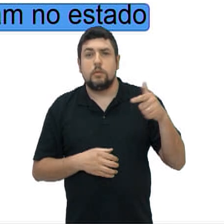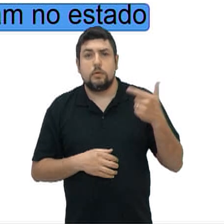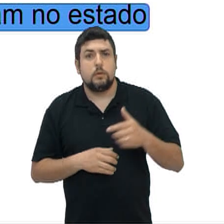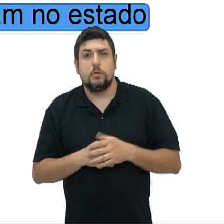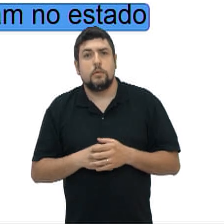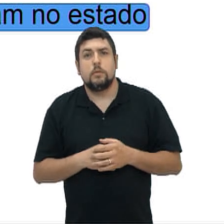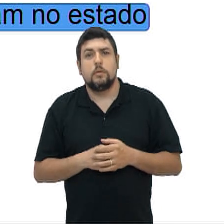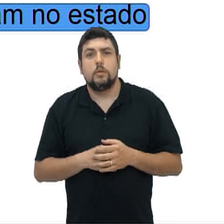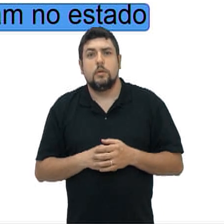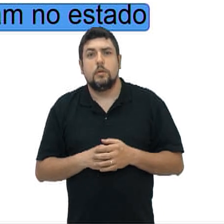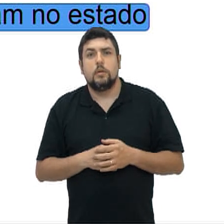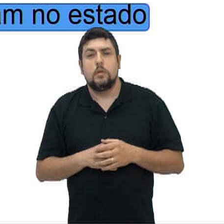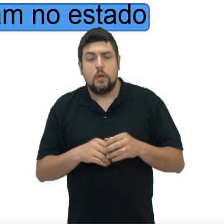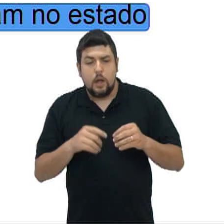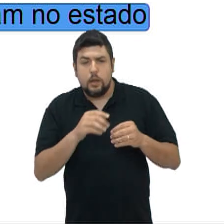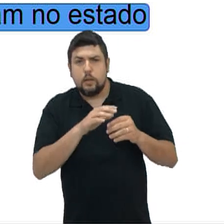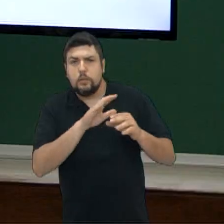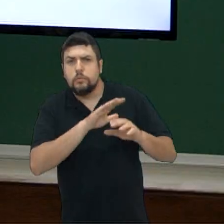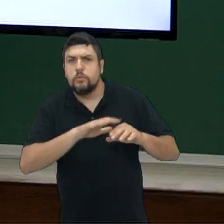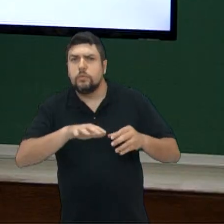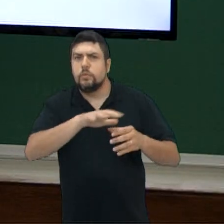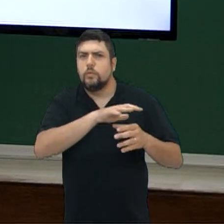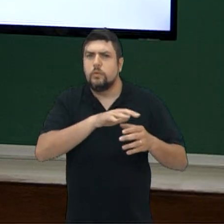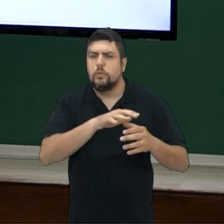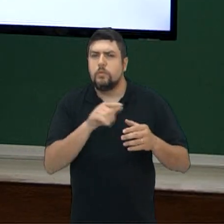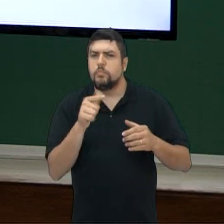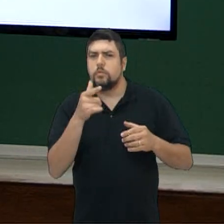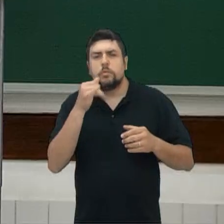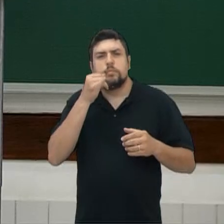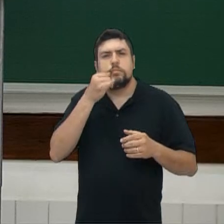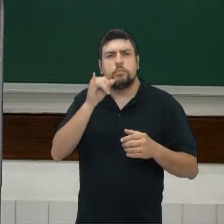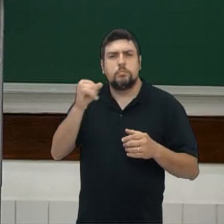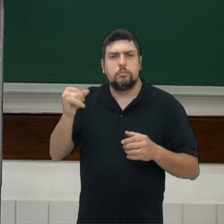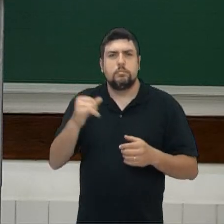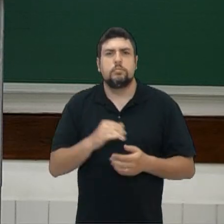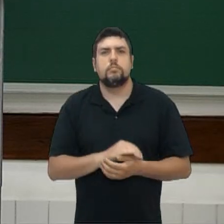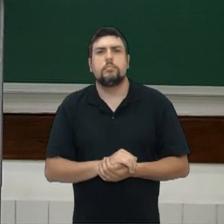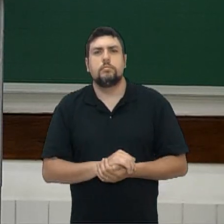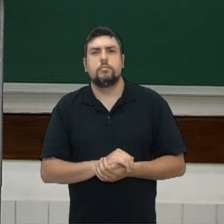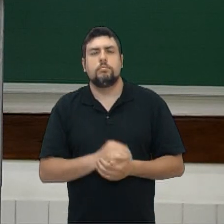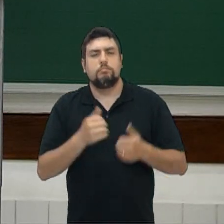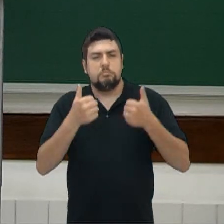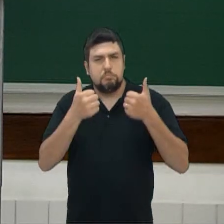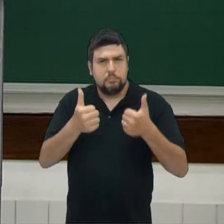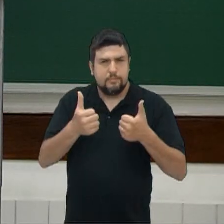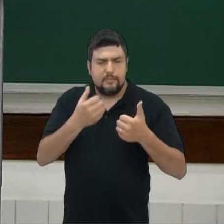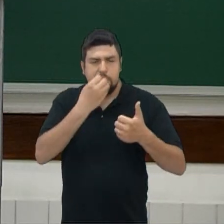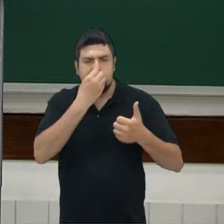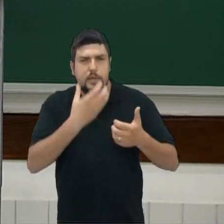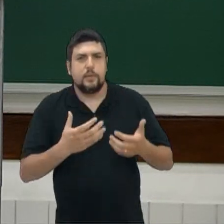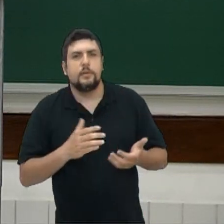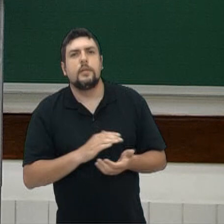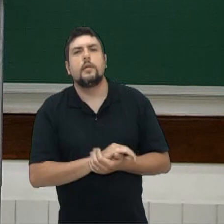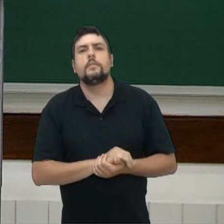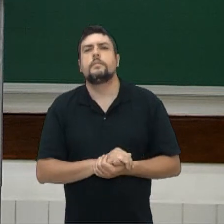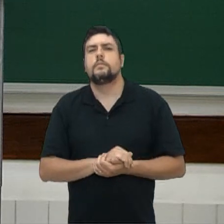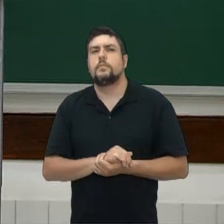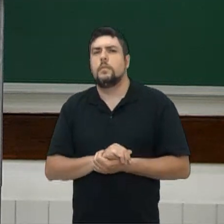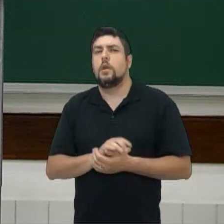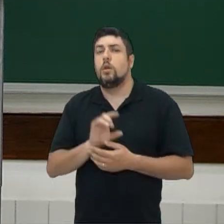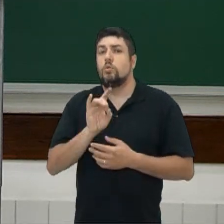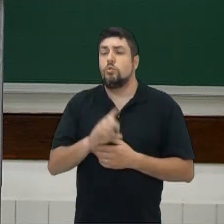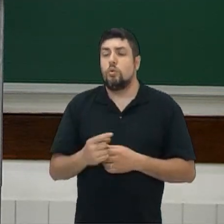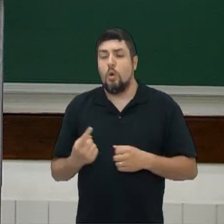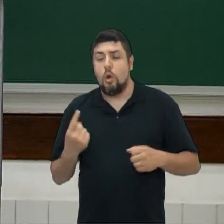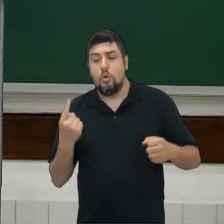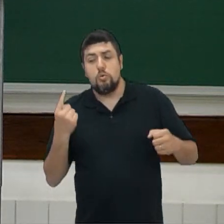eles não conduzem corrente elétrica. Show de bola? Belezinha? Tranquilão? Maravilha. Tem uma exceção só que eu já